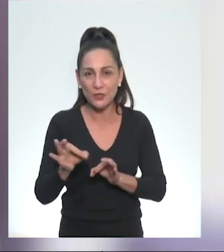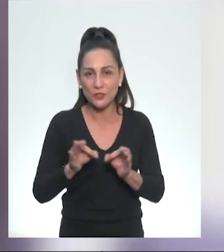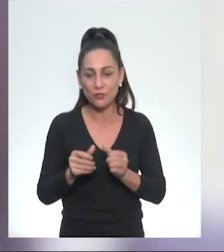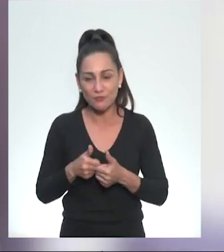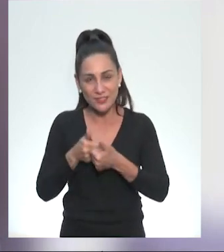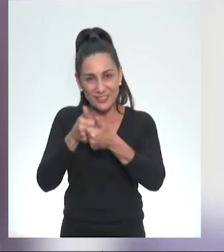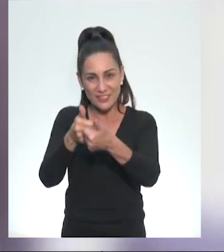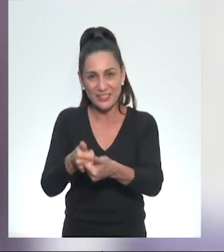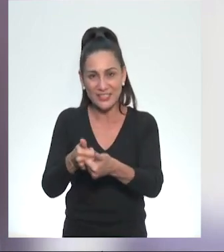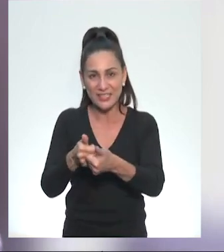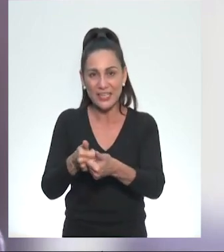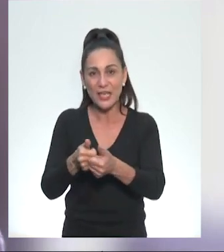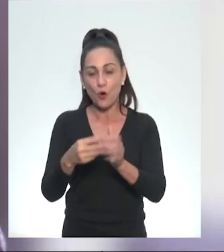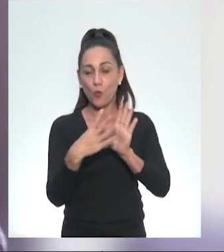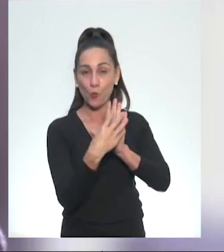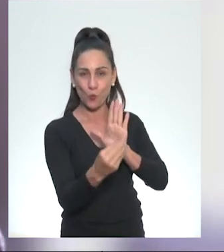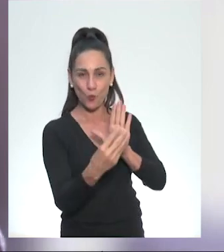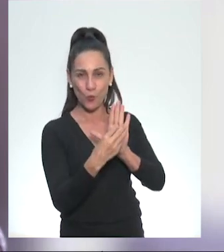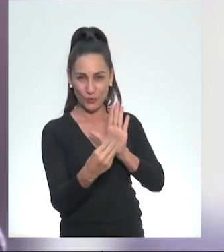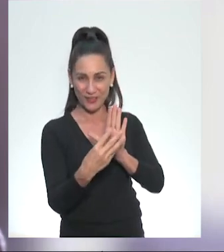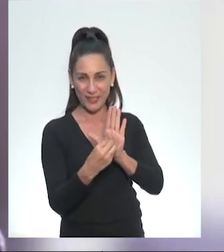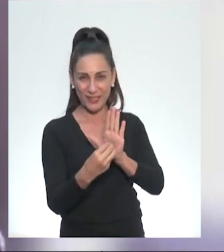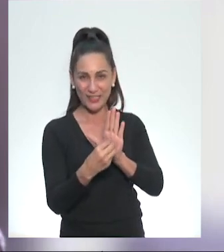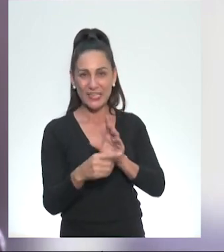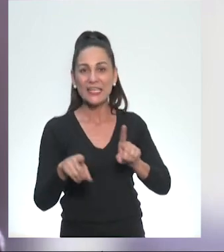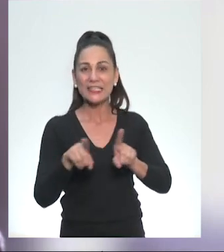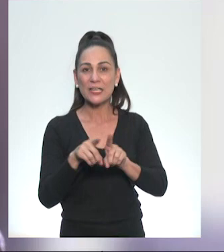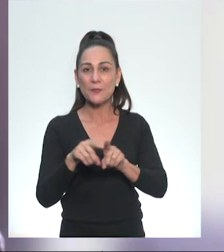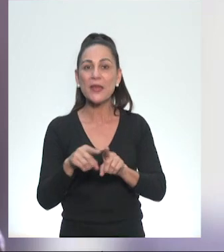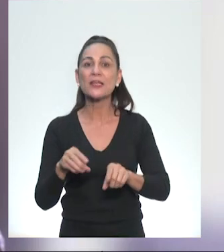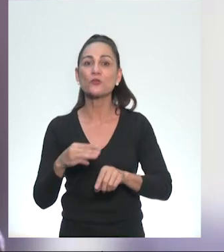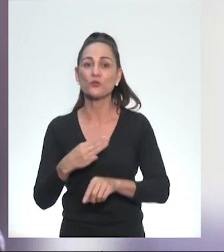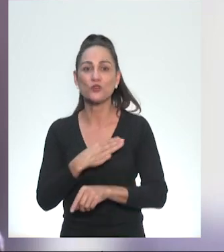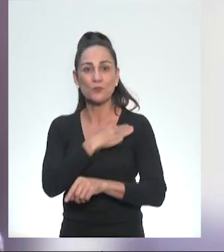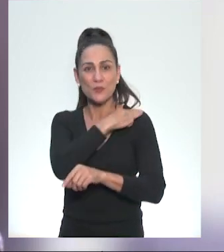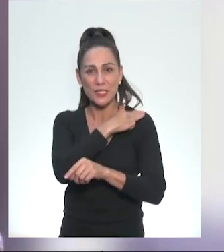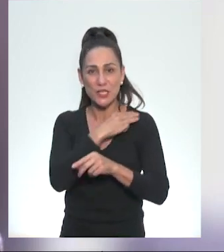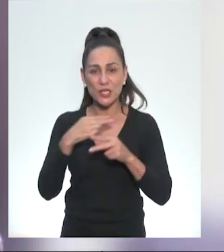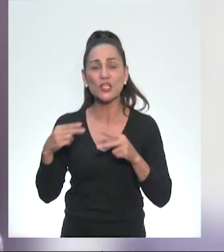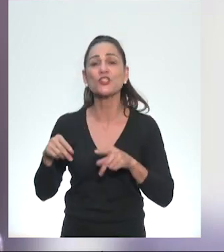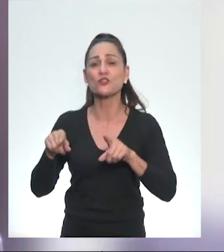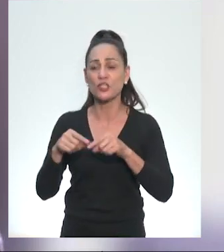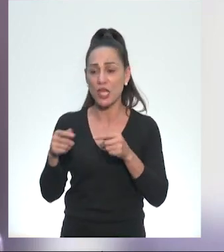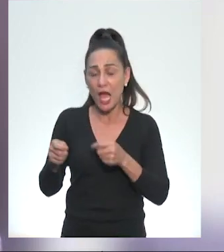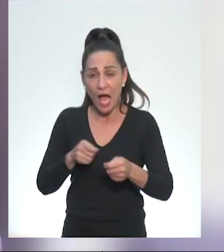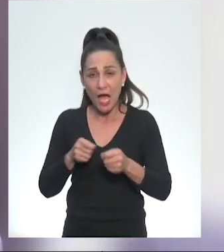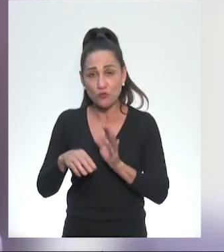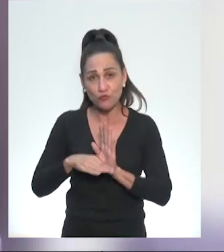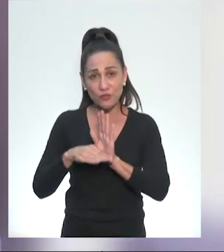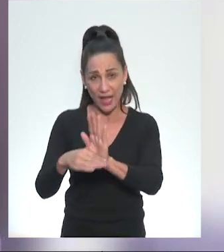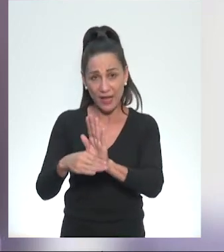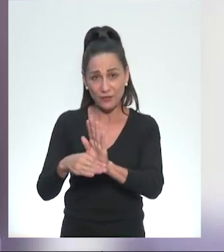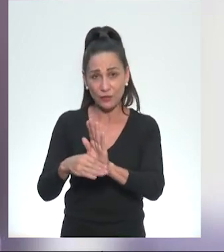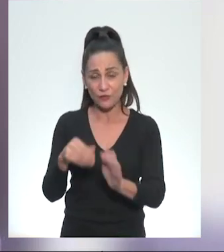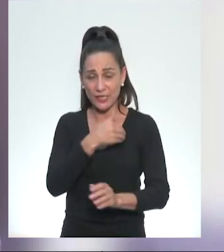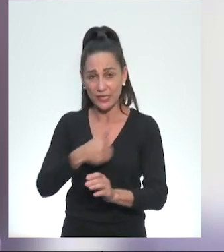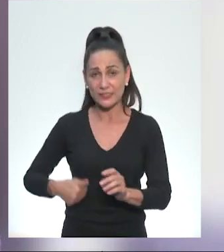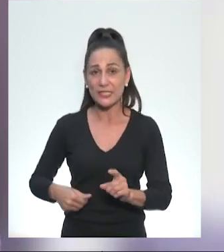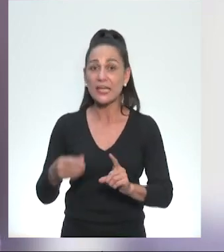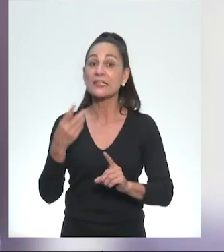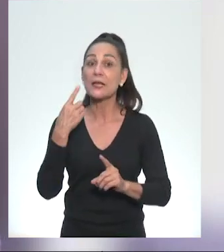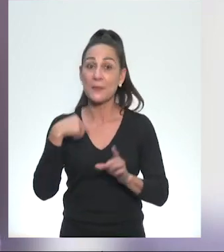seguir tal e tal padrão. E além dos ministros que ajudavam aí o rei a governar, havia também a presença